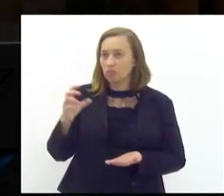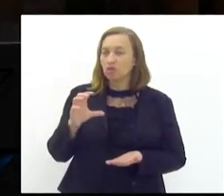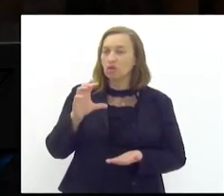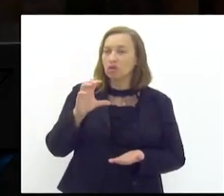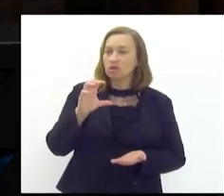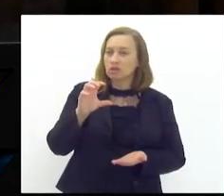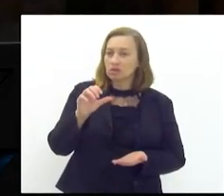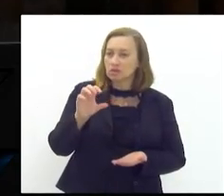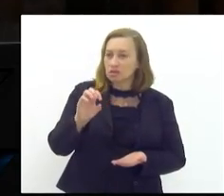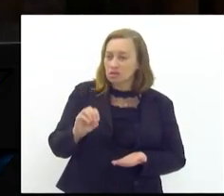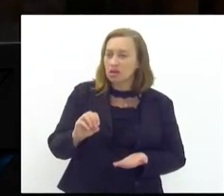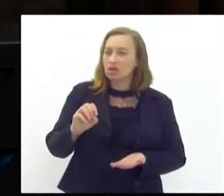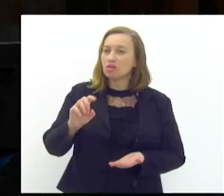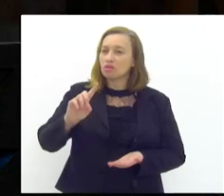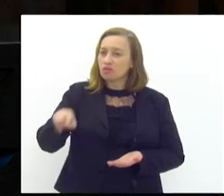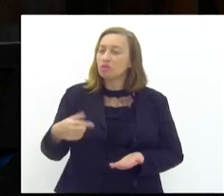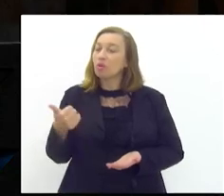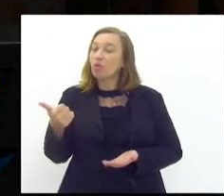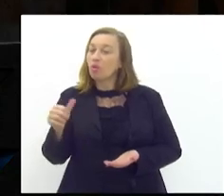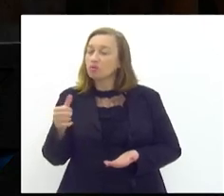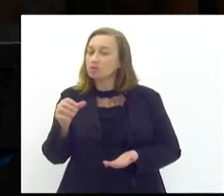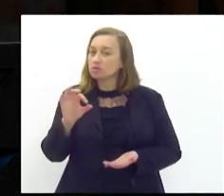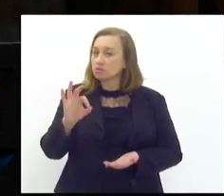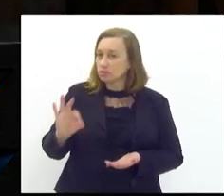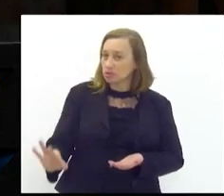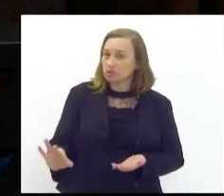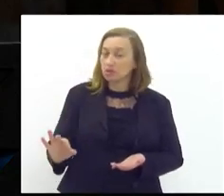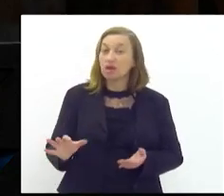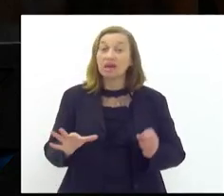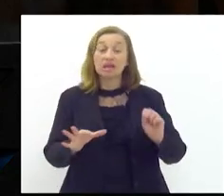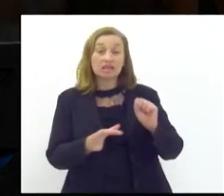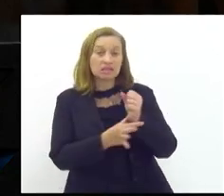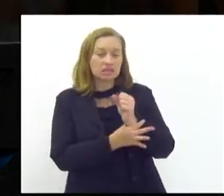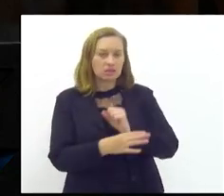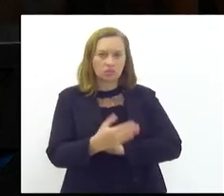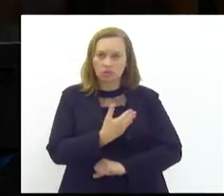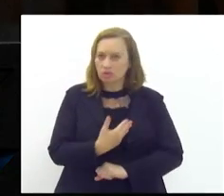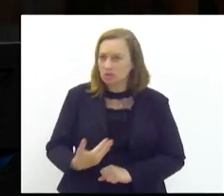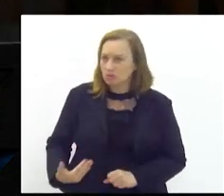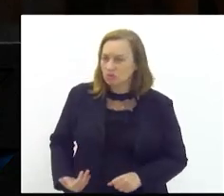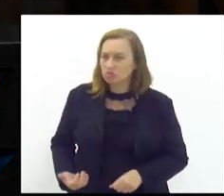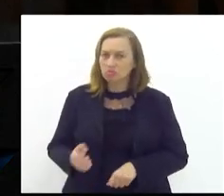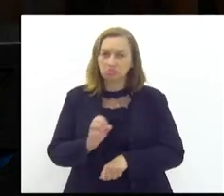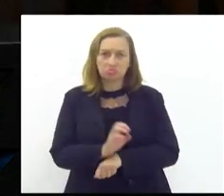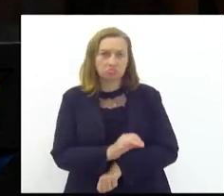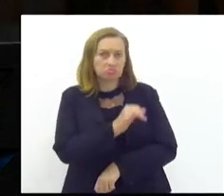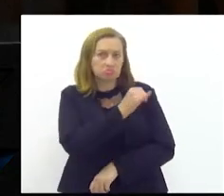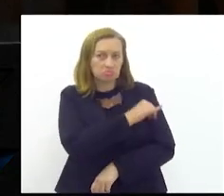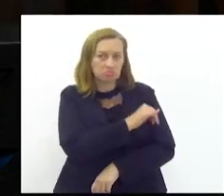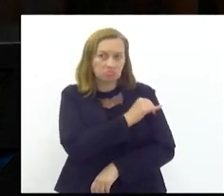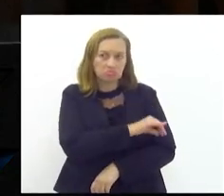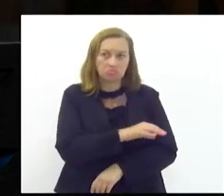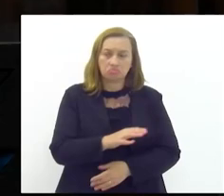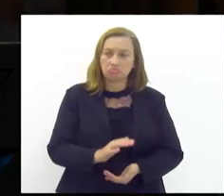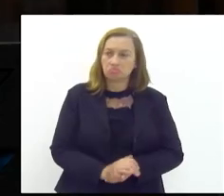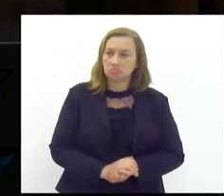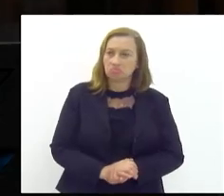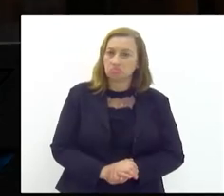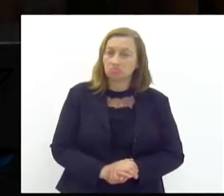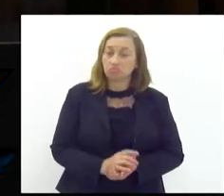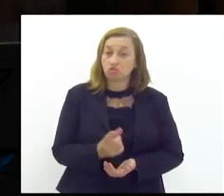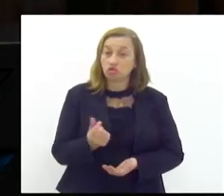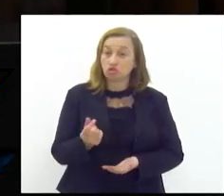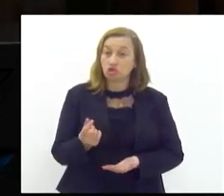0,11% ou seja a segurança pública do Estado do Rio de Janeiro é uma máquina